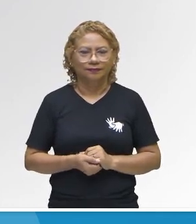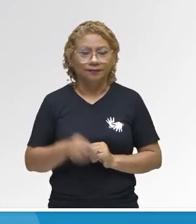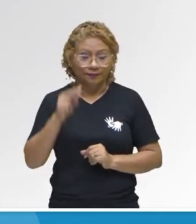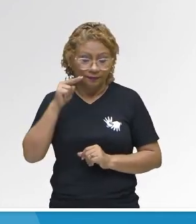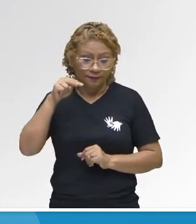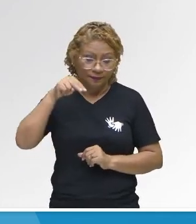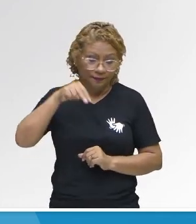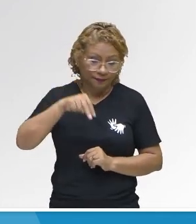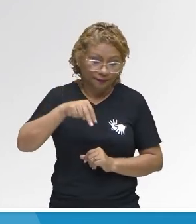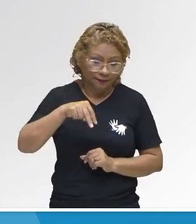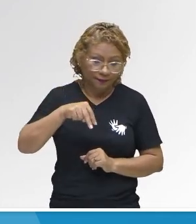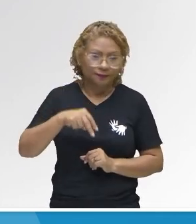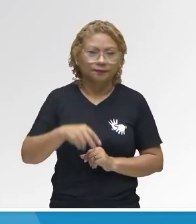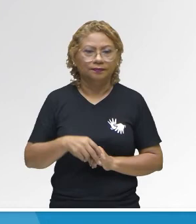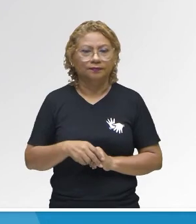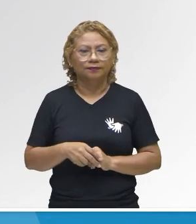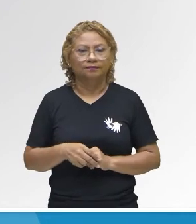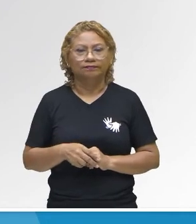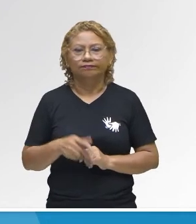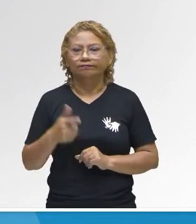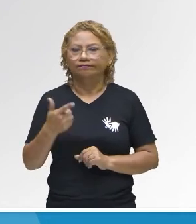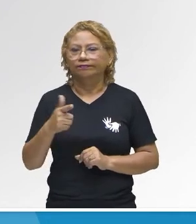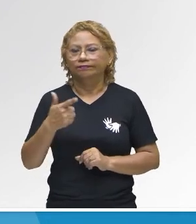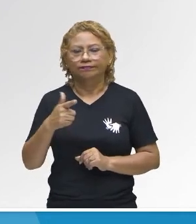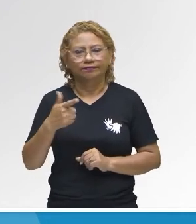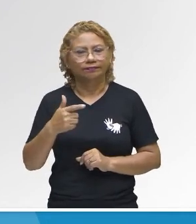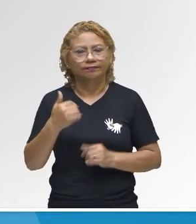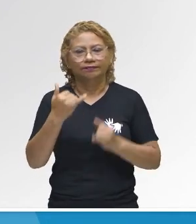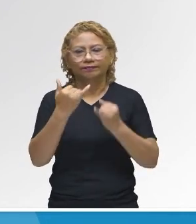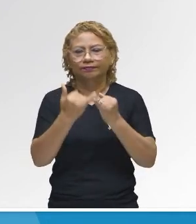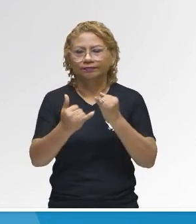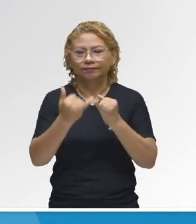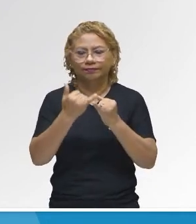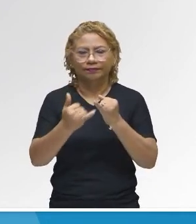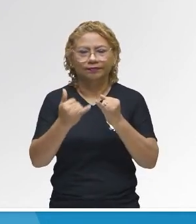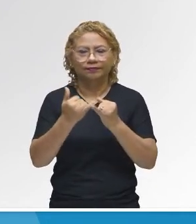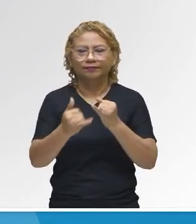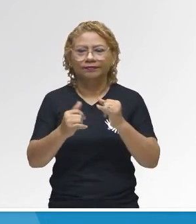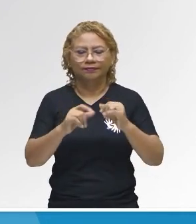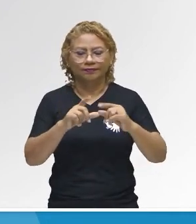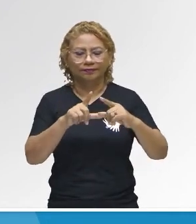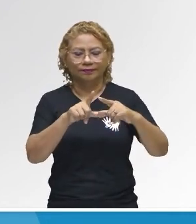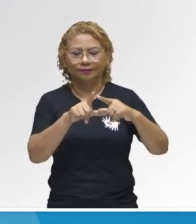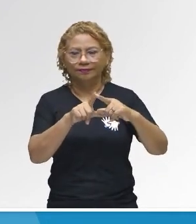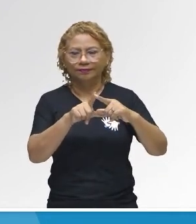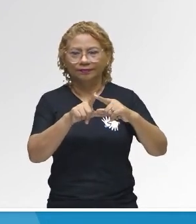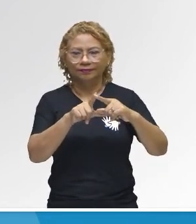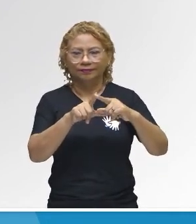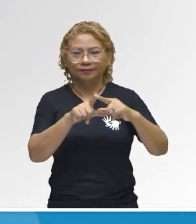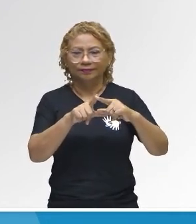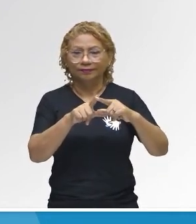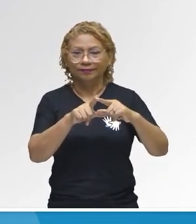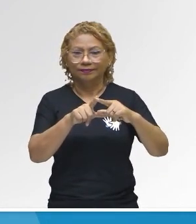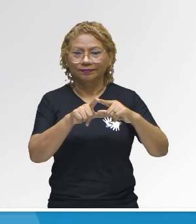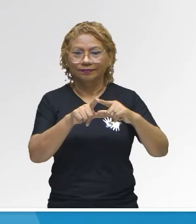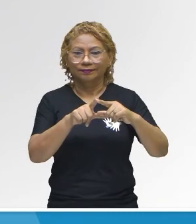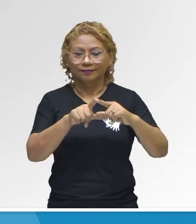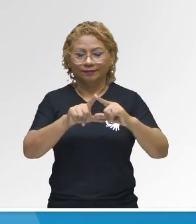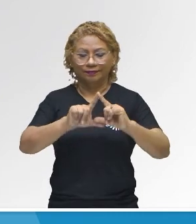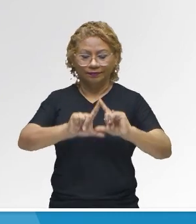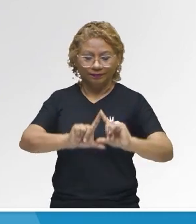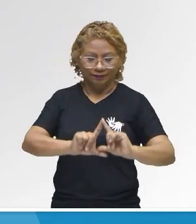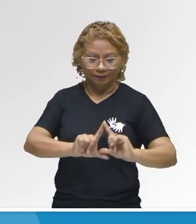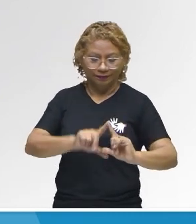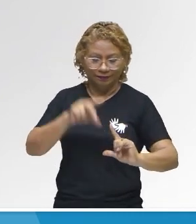vejam que eu já não tenho mais a formação de um triângulo. Perceberam? O